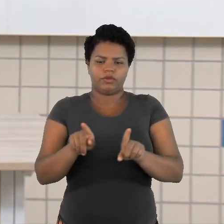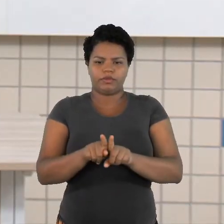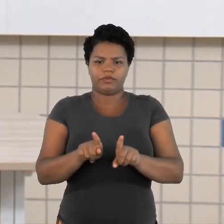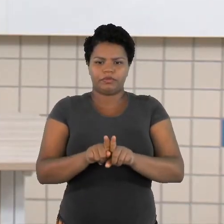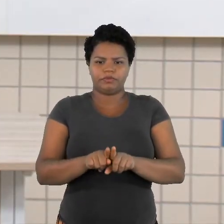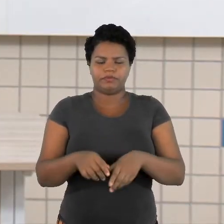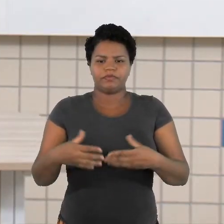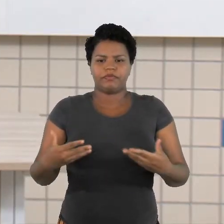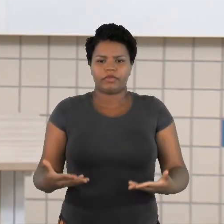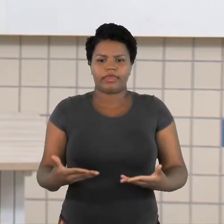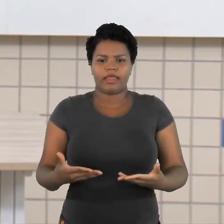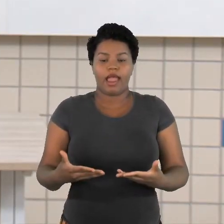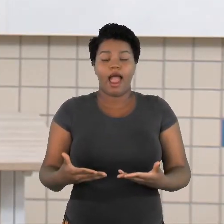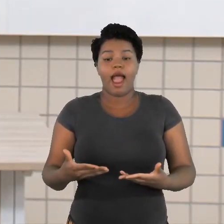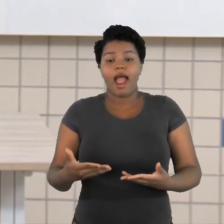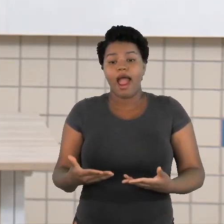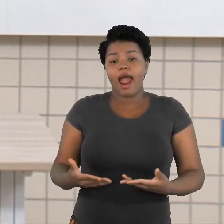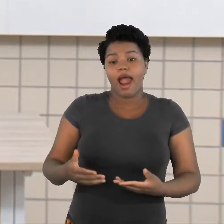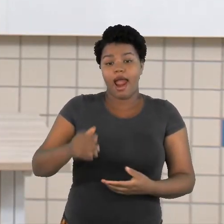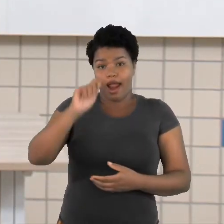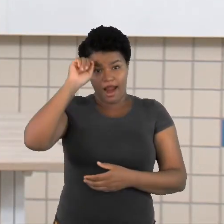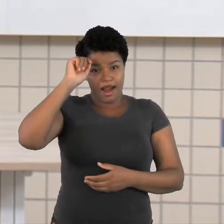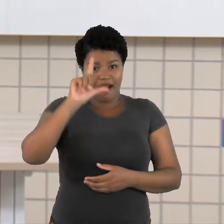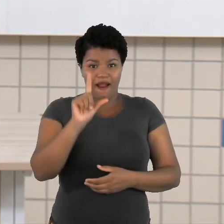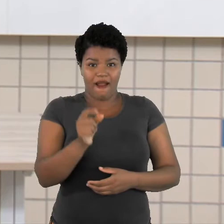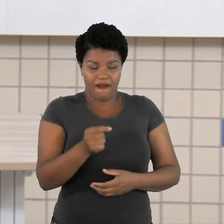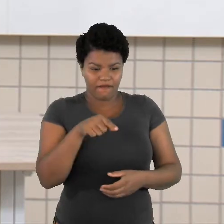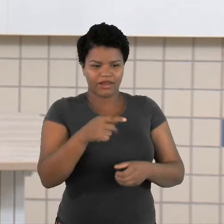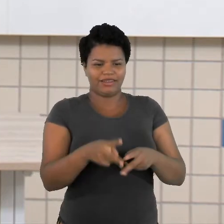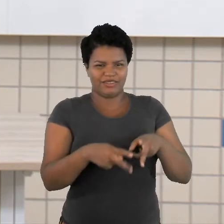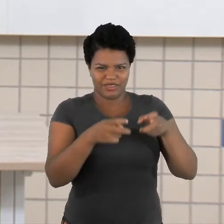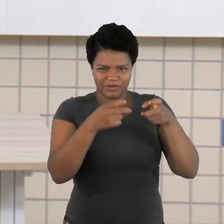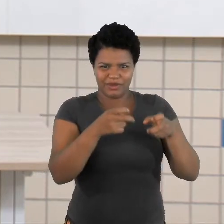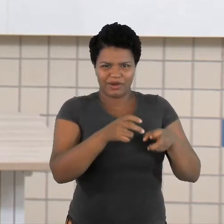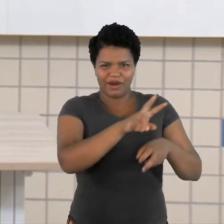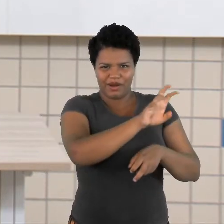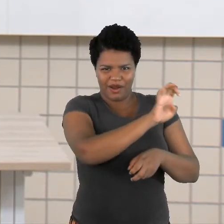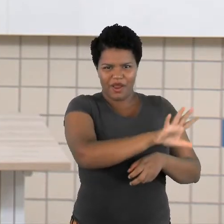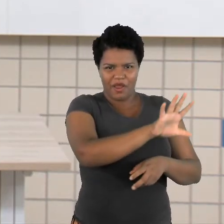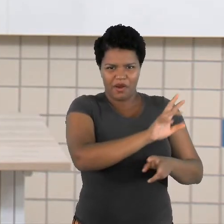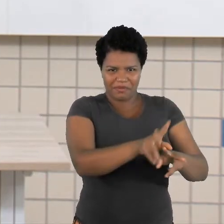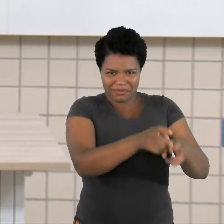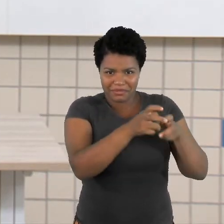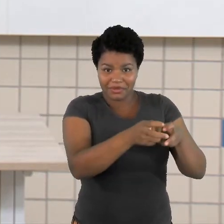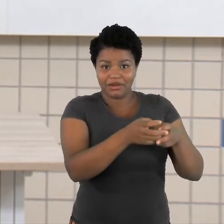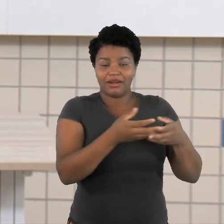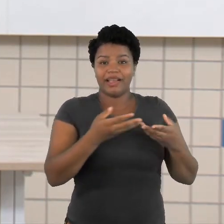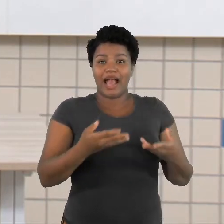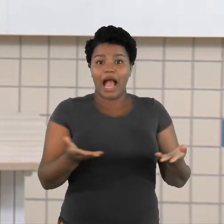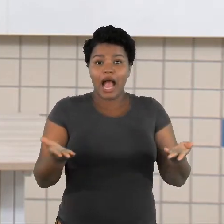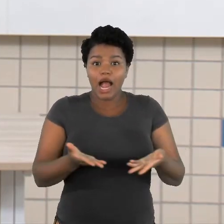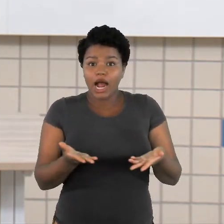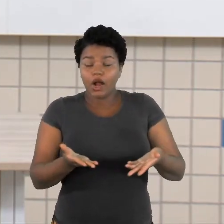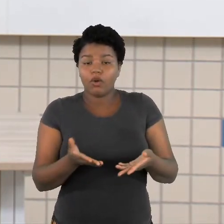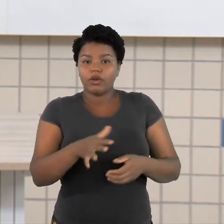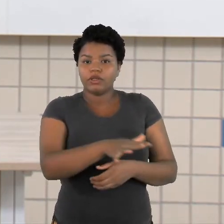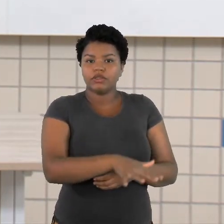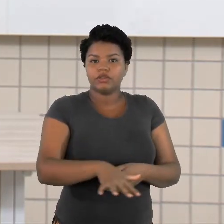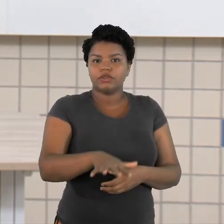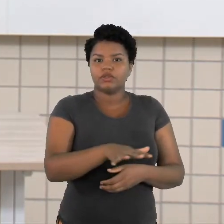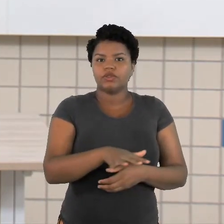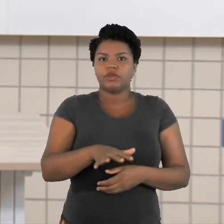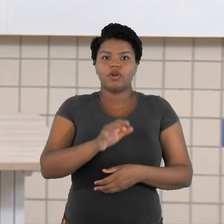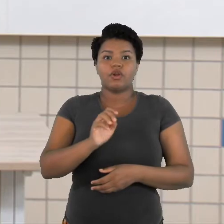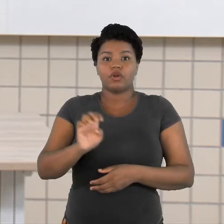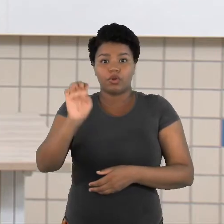A África, que até o momento ela vinha sendo explorado pela Europa, agora era um território em que os europeus